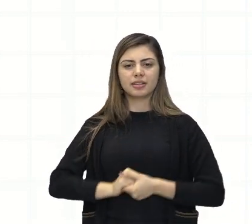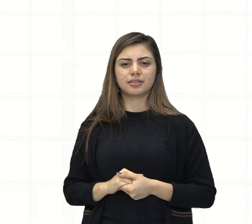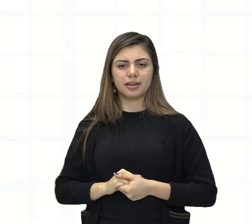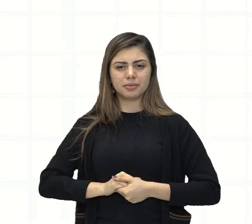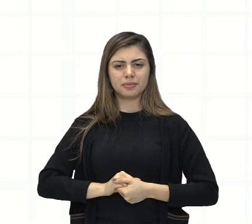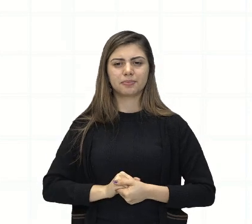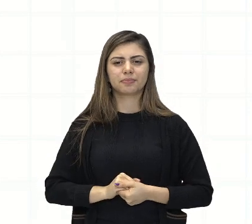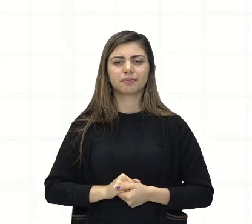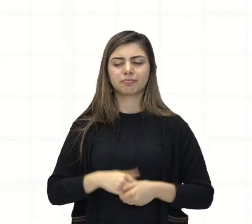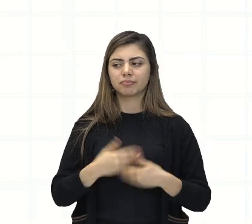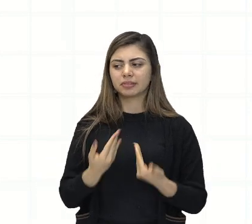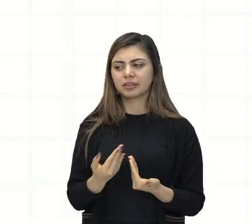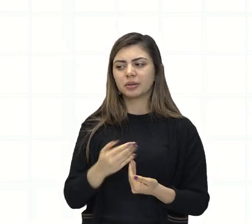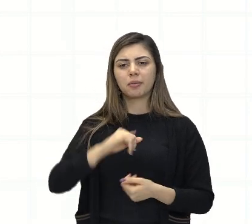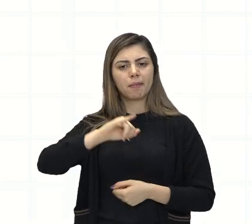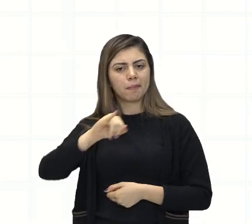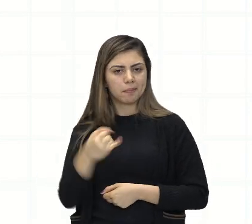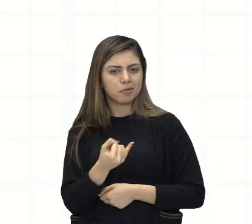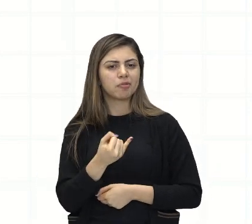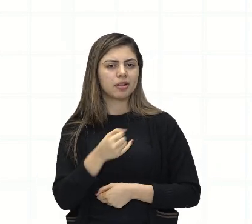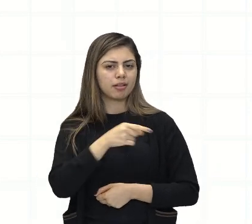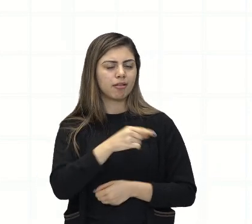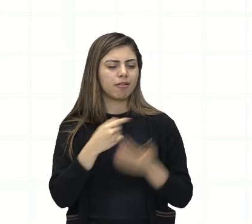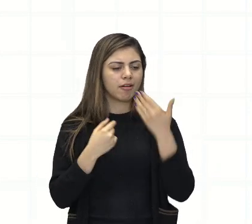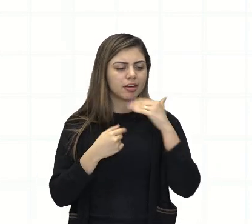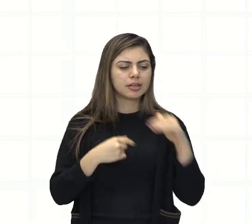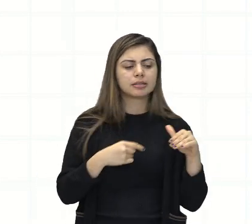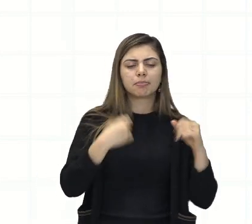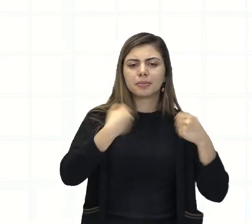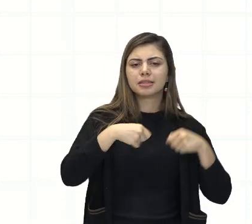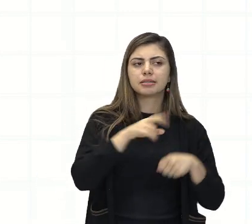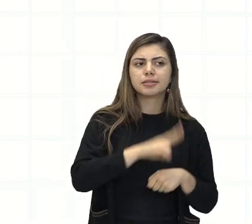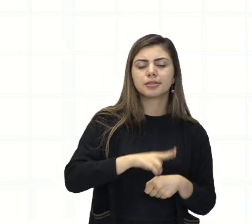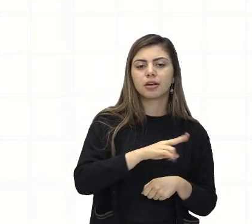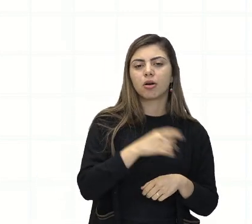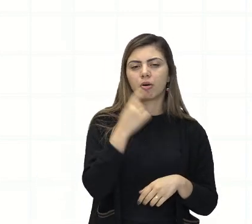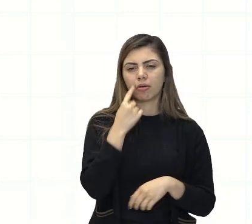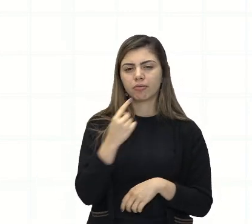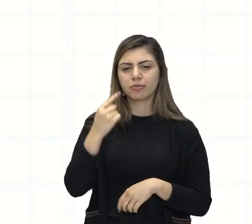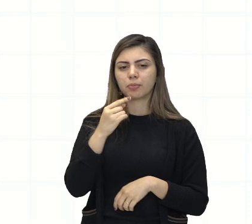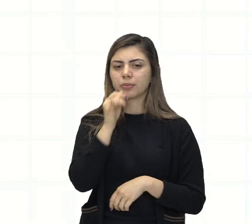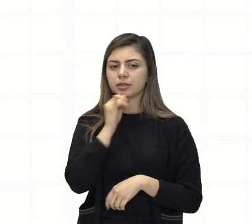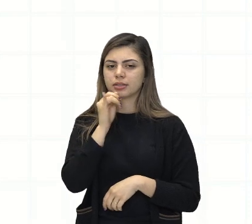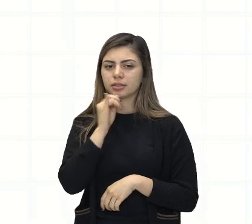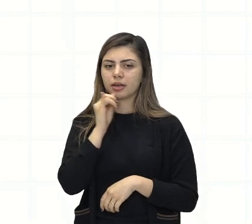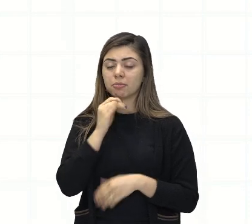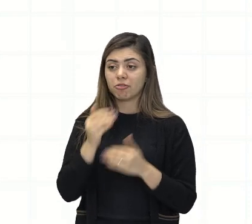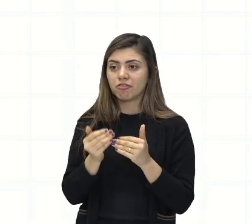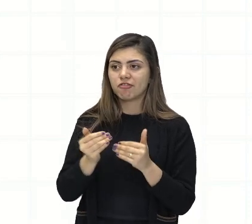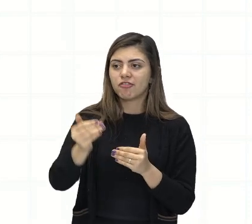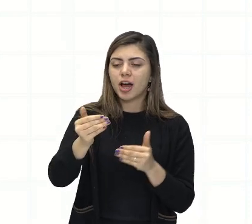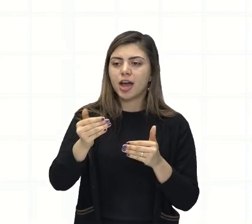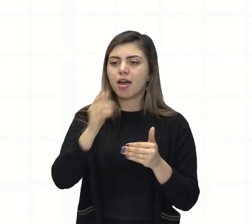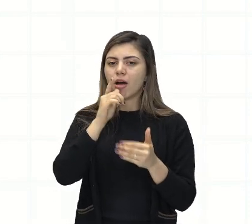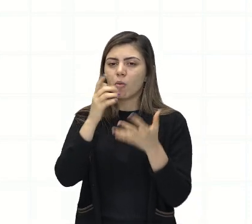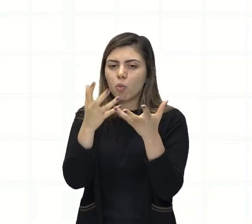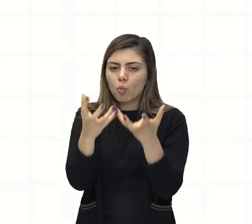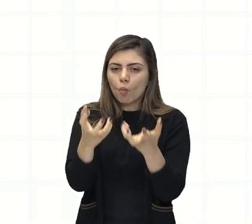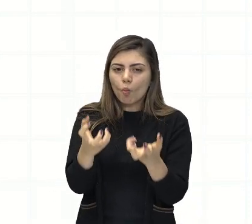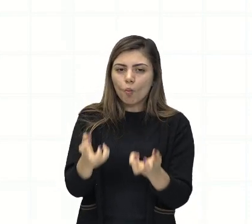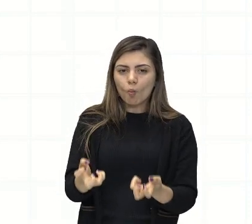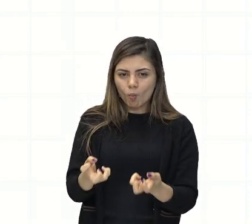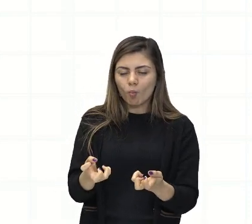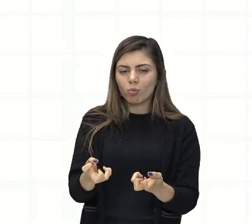esse prodígio, esse milagre, e a gente não está usando para alguma coisa? Porque, olha lá, veio a seca maior, até o brejo ameaçava se estorricar,